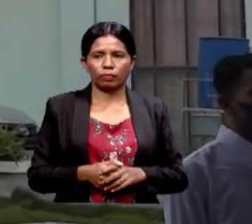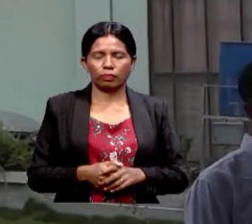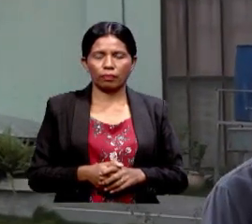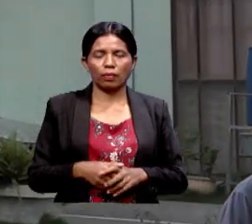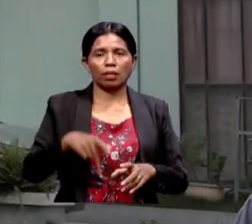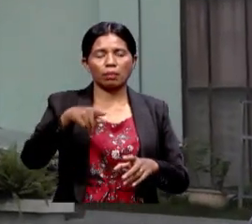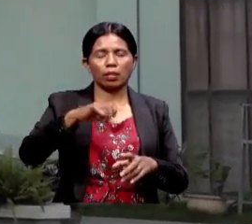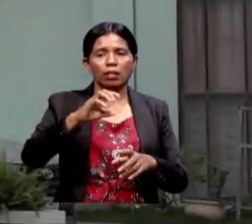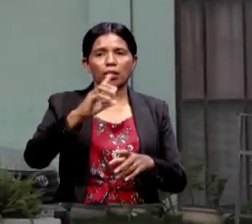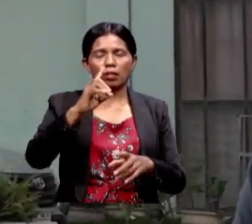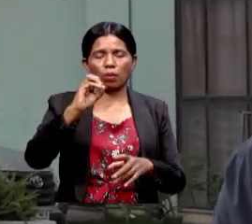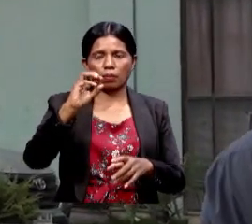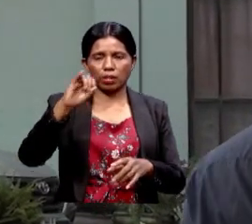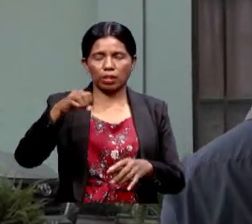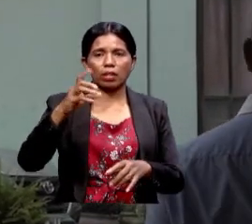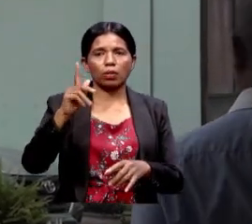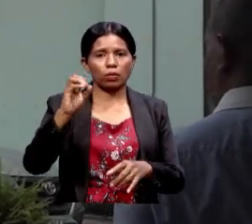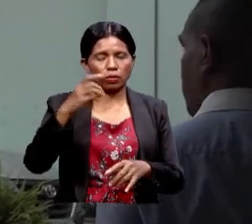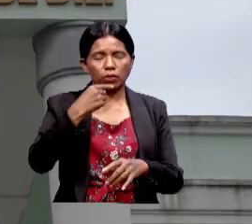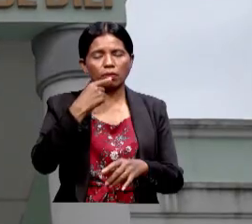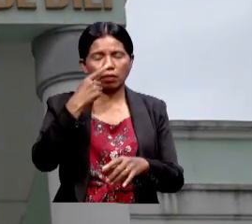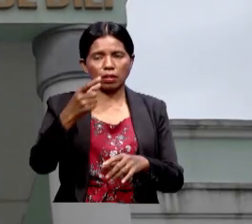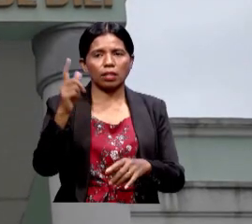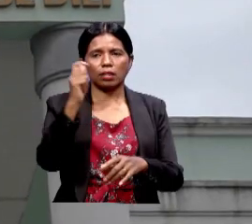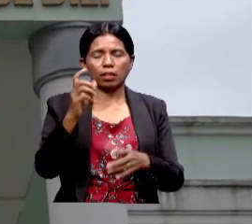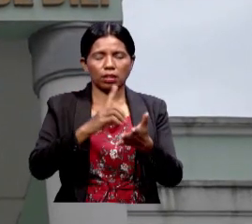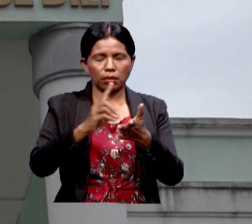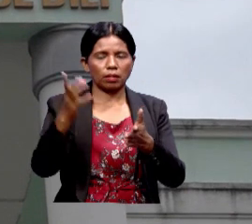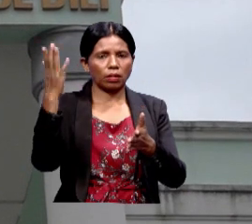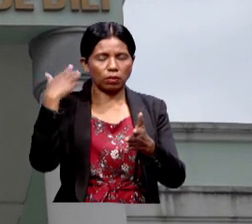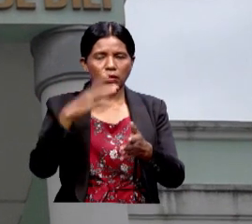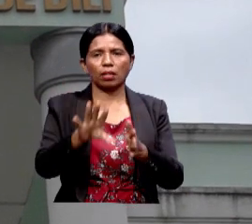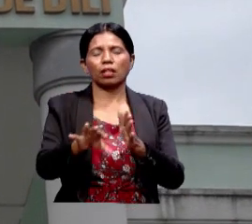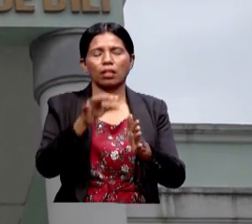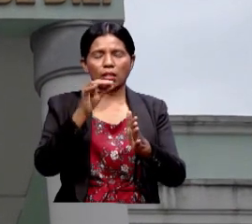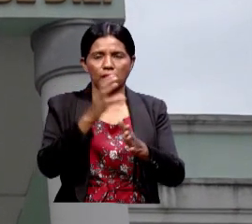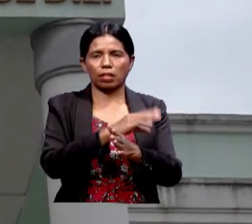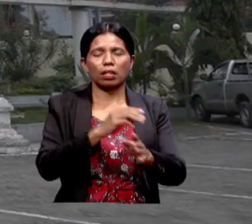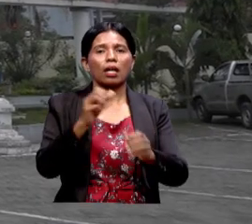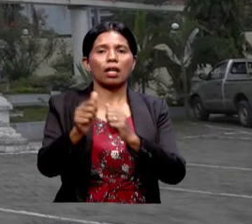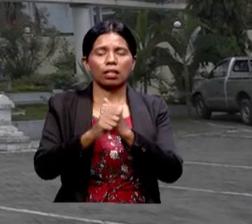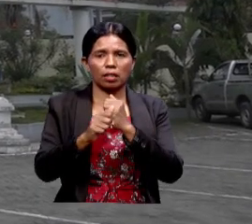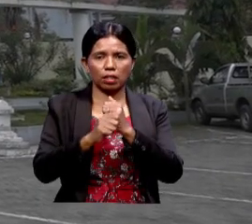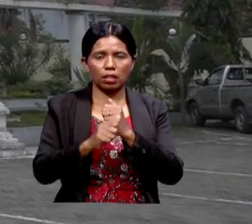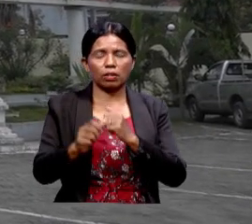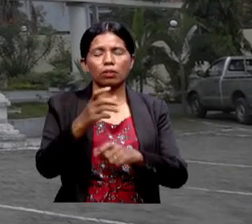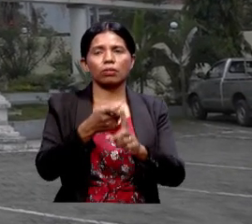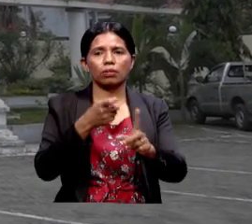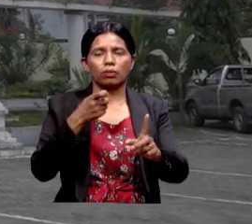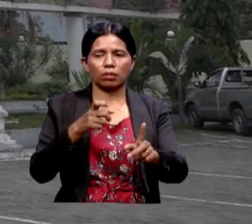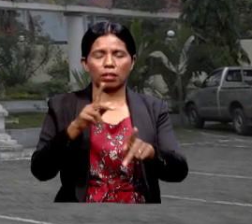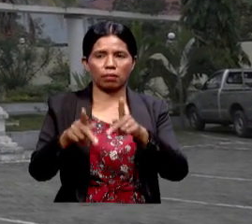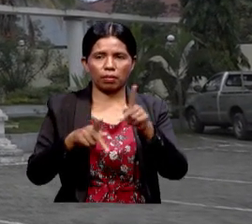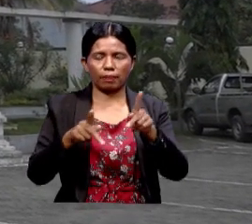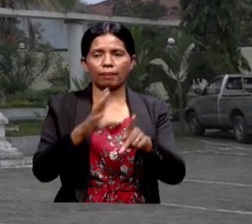Procurador Domingos Barreto informa, e a terça semana coto, nia parte retan ameaça Rússia arguido ho inicial A, ho nia colega ida